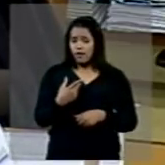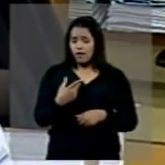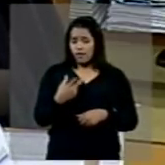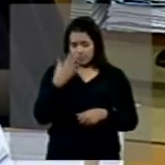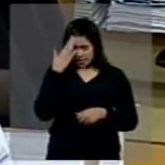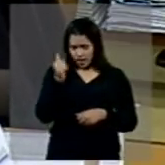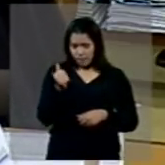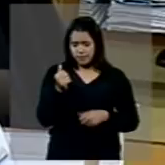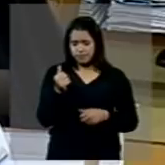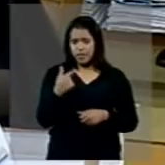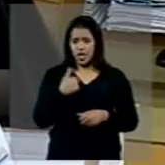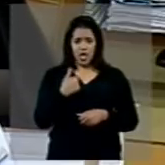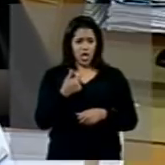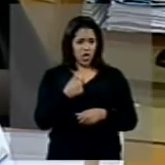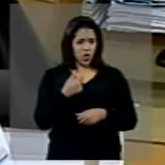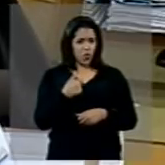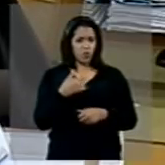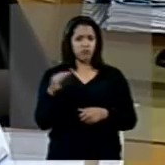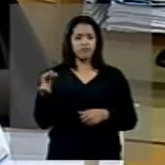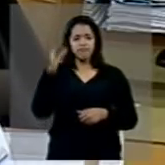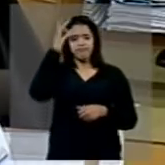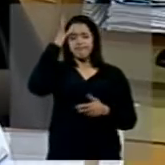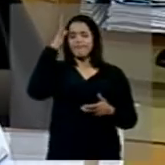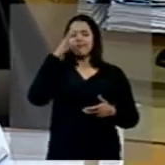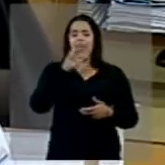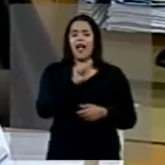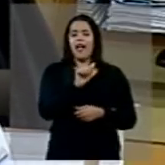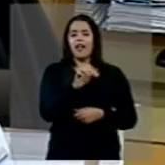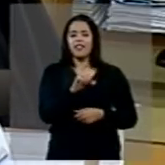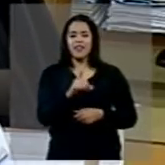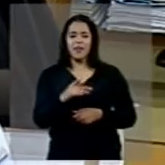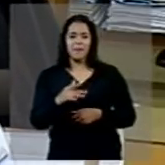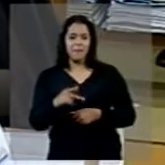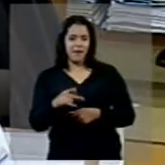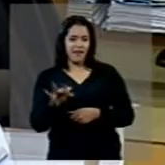um direto inspirador da DPF. Sou